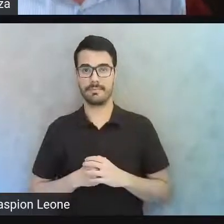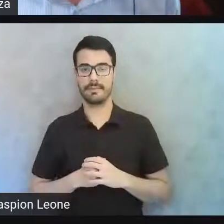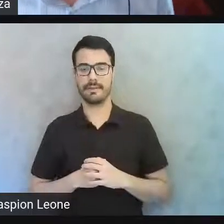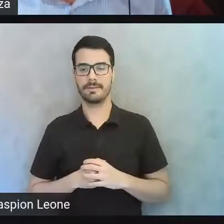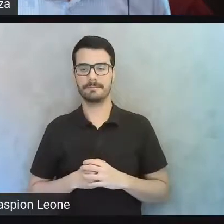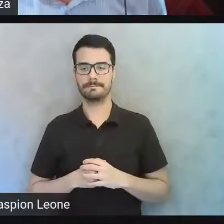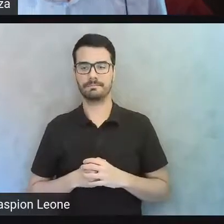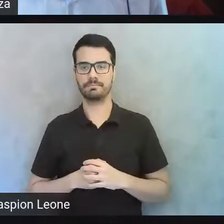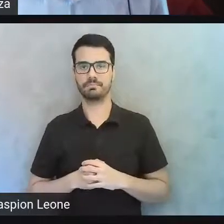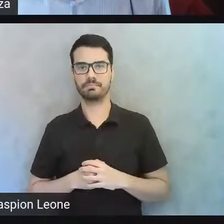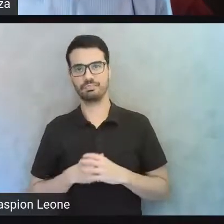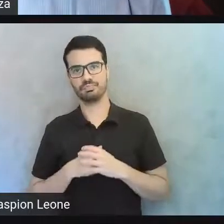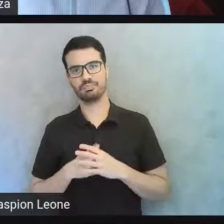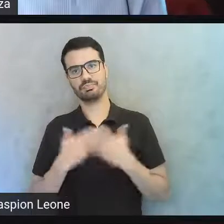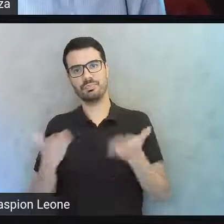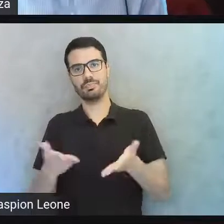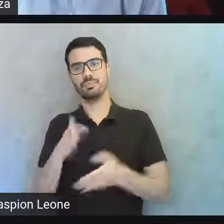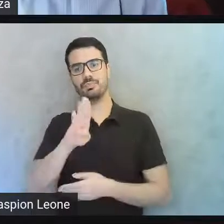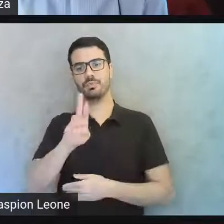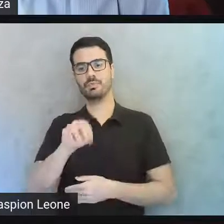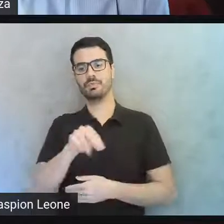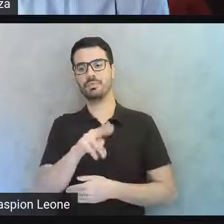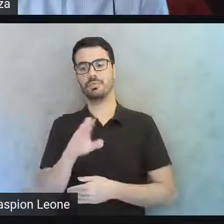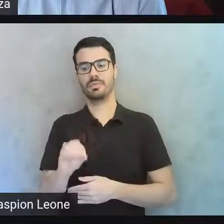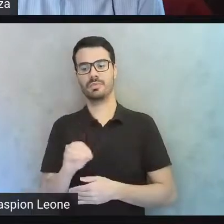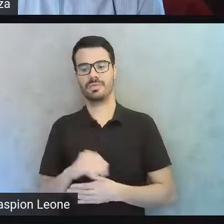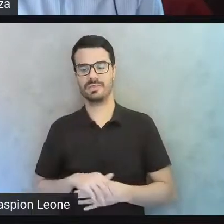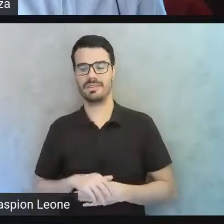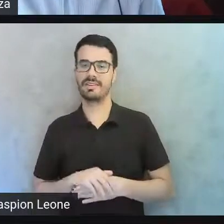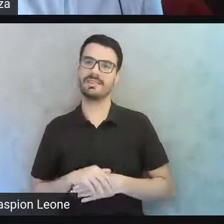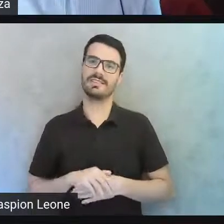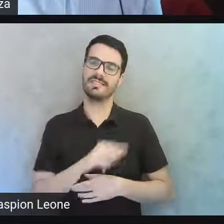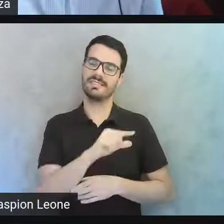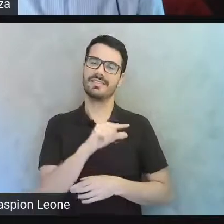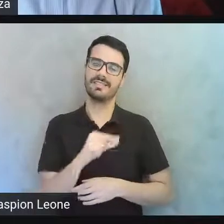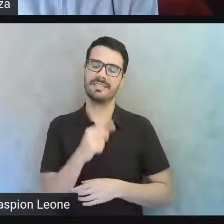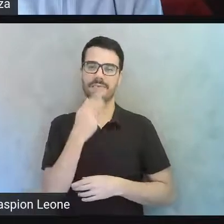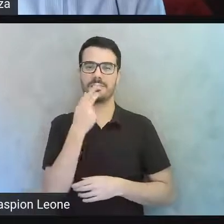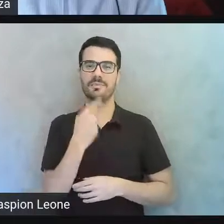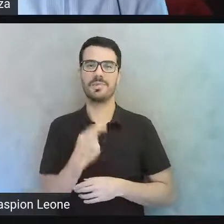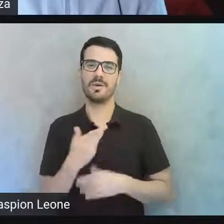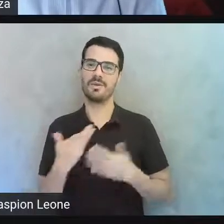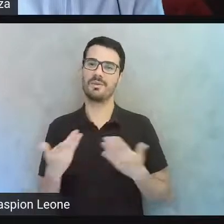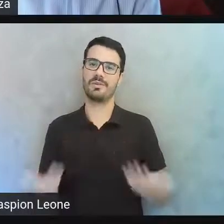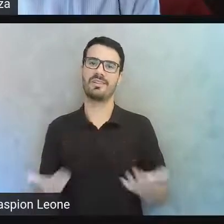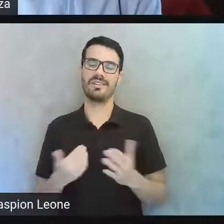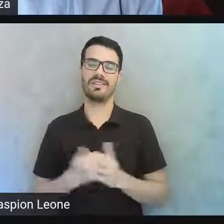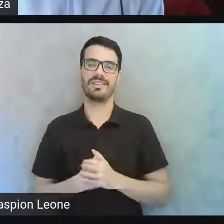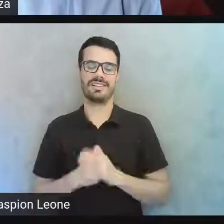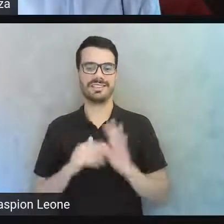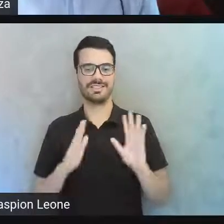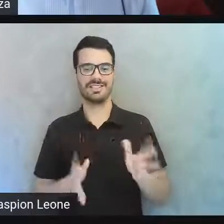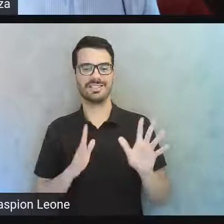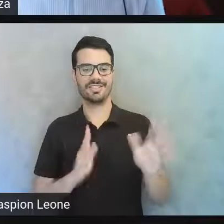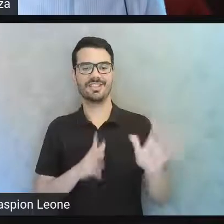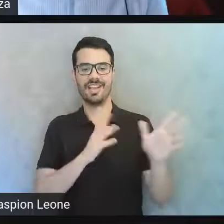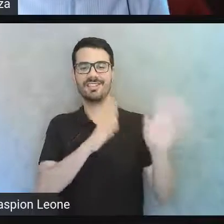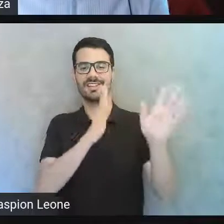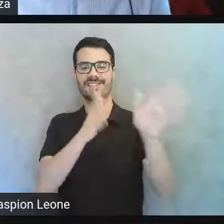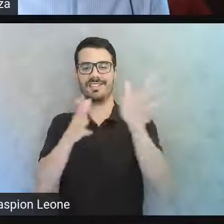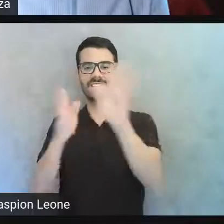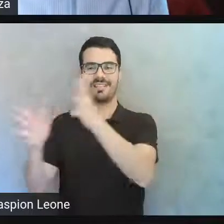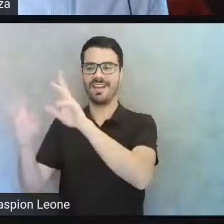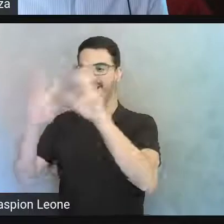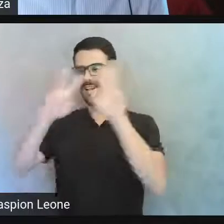Sou Bruno Caraza. Ótimo, acho que o Bruno acabou deixando muito pouco para falar, porque ele varreu todos esses assuntos